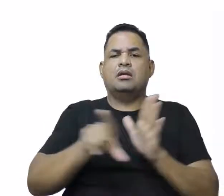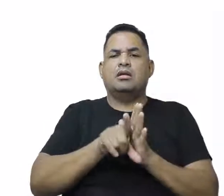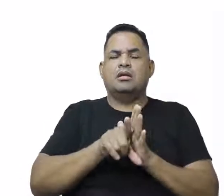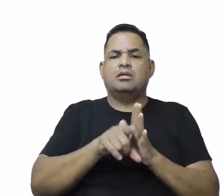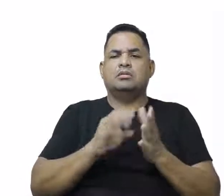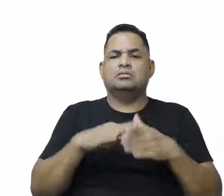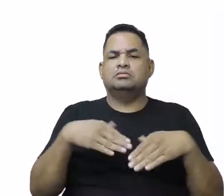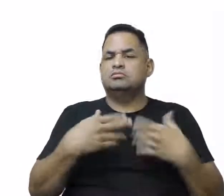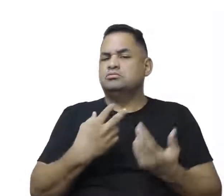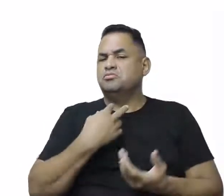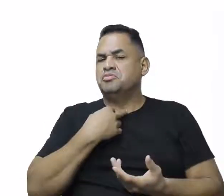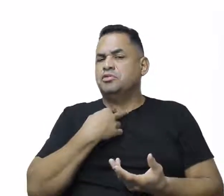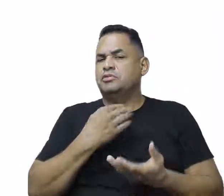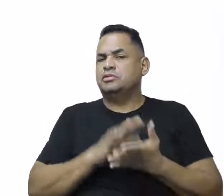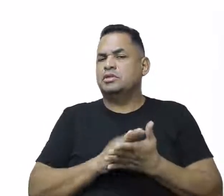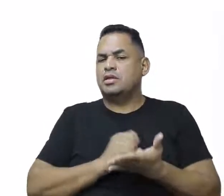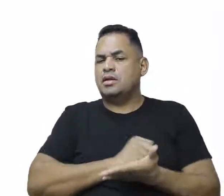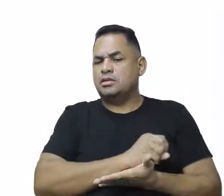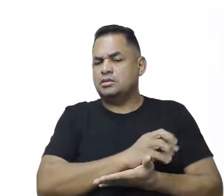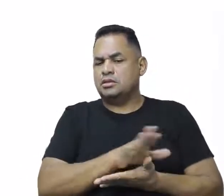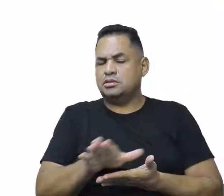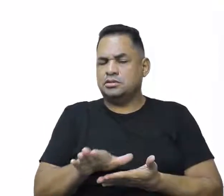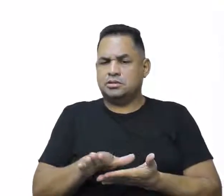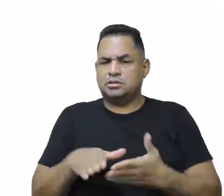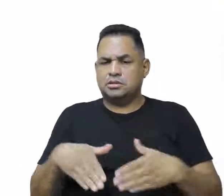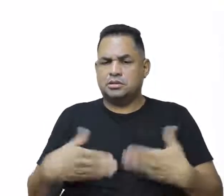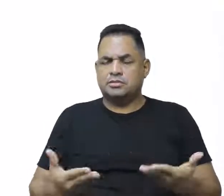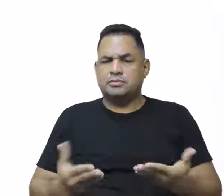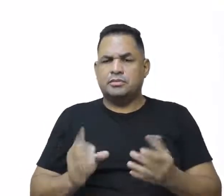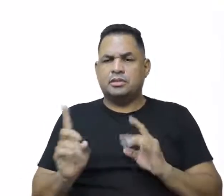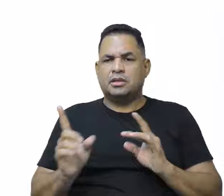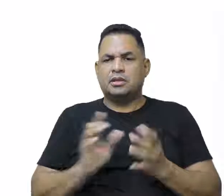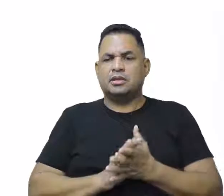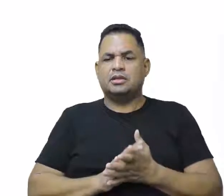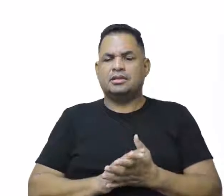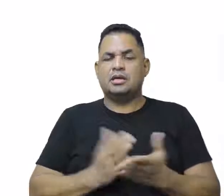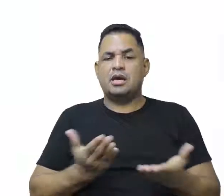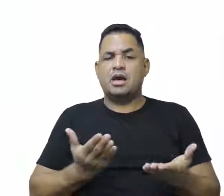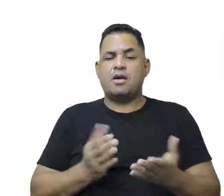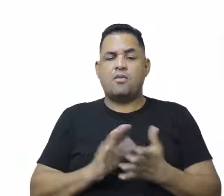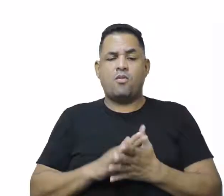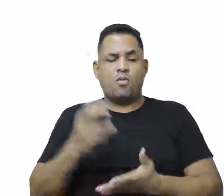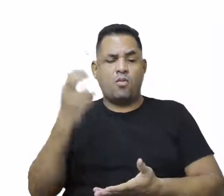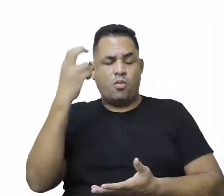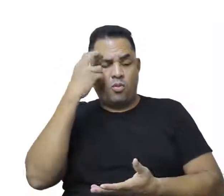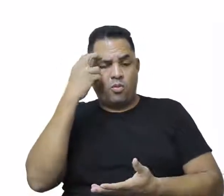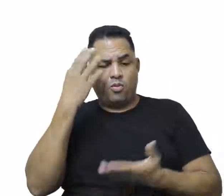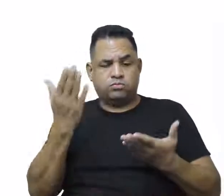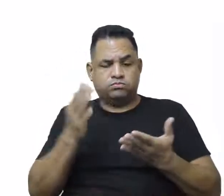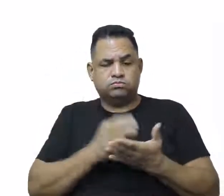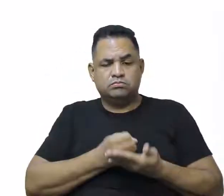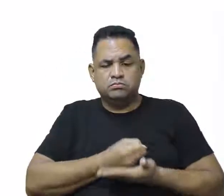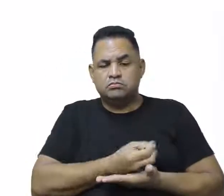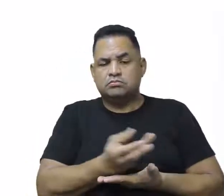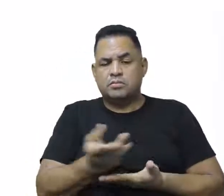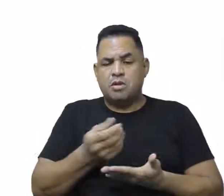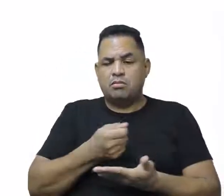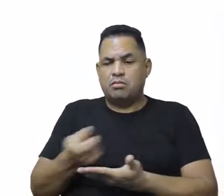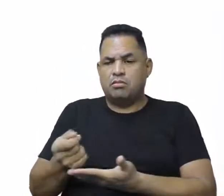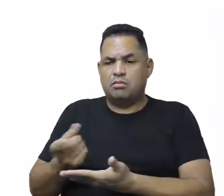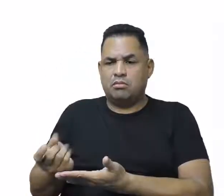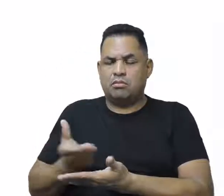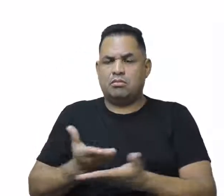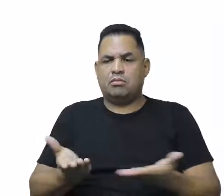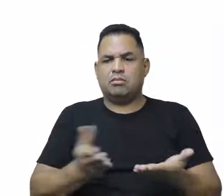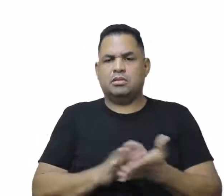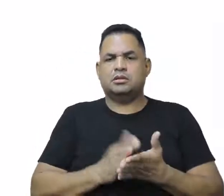partida com determinadas cartas. Essas são as cartas da cultura, né? Que o homem já recebe